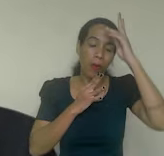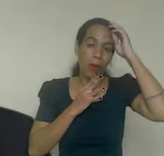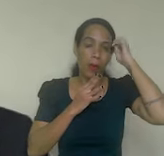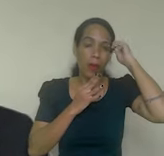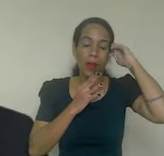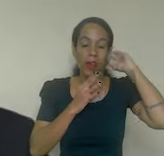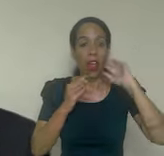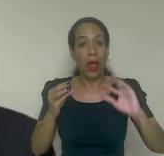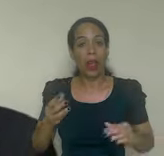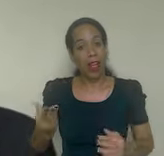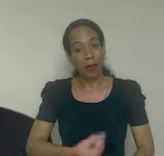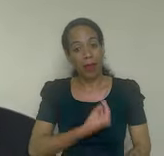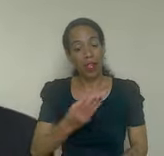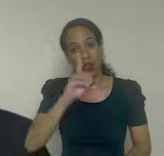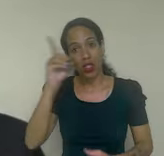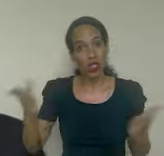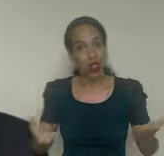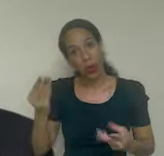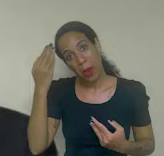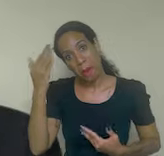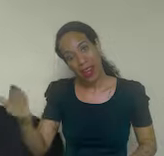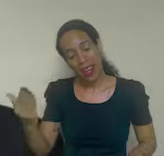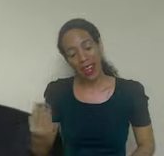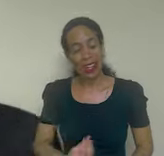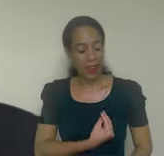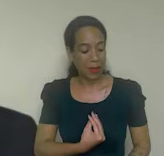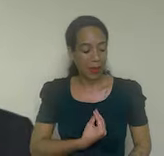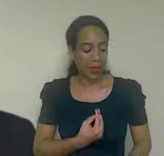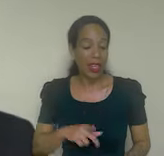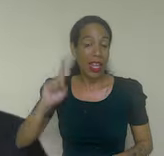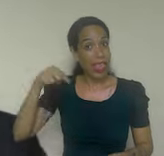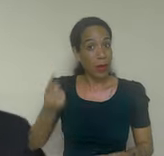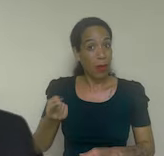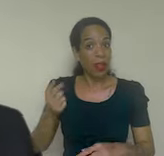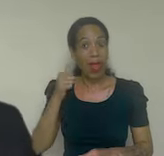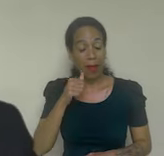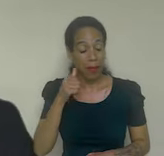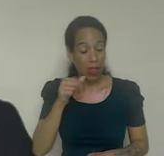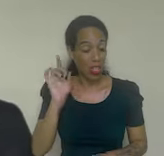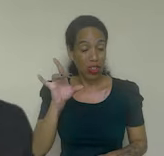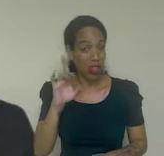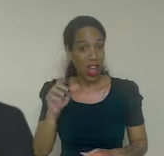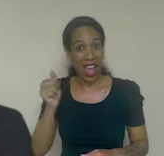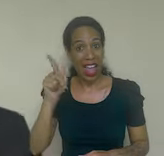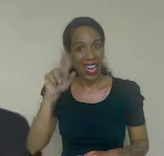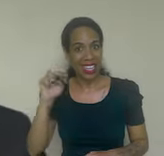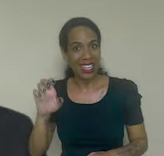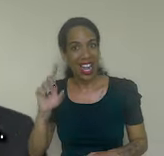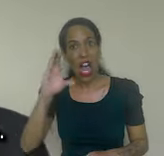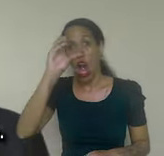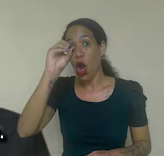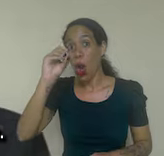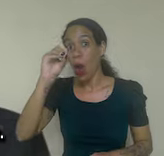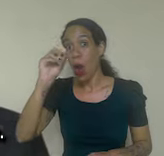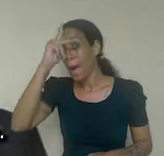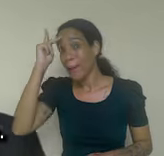e vai nos brindar aqui com a sua presença no dia de hoje. Muito obrigado pela sua presença, Aline. E em seguida também, porque não é só a Aline, é uma coautoria a